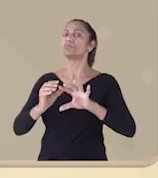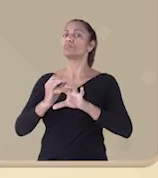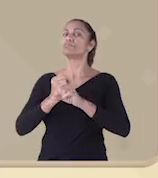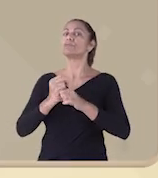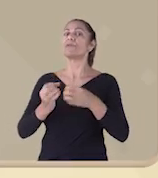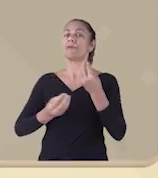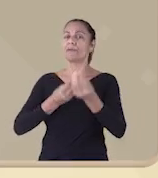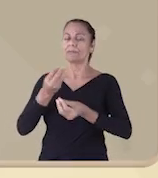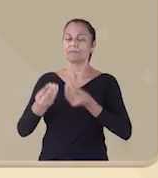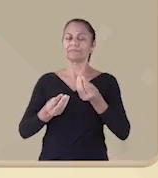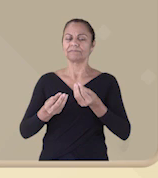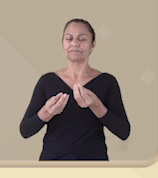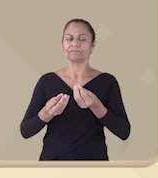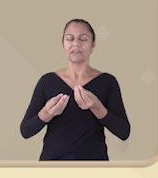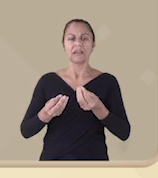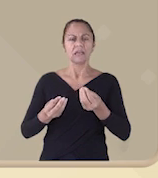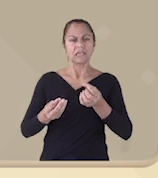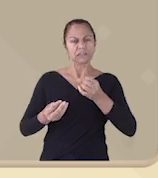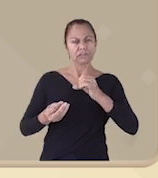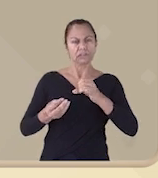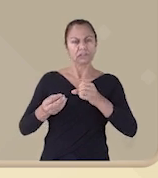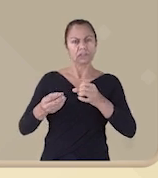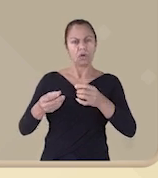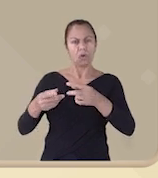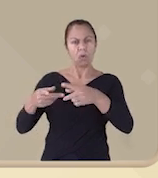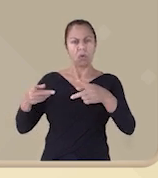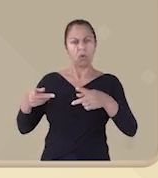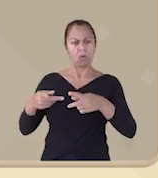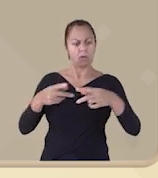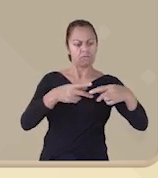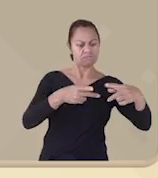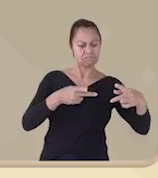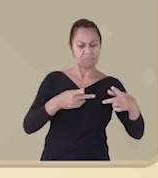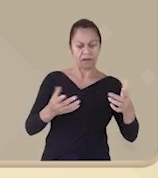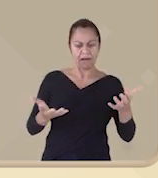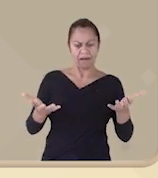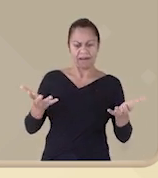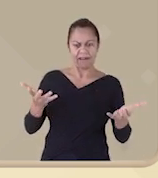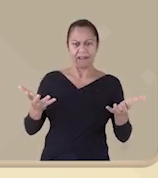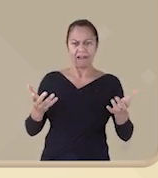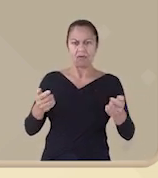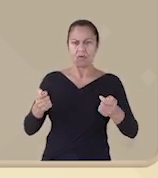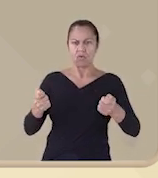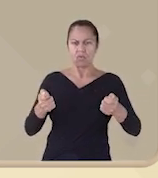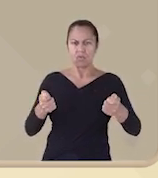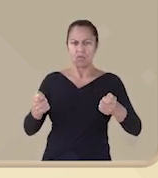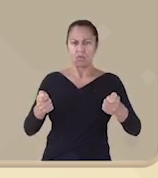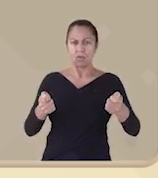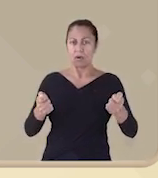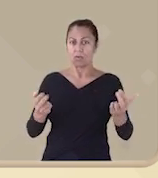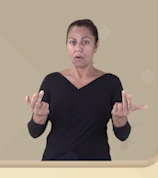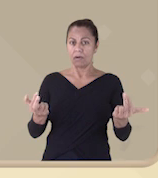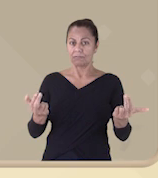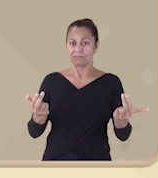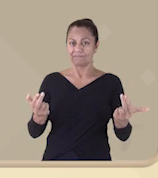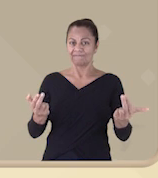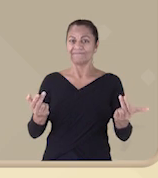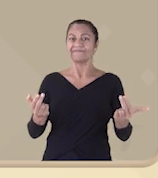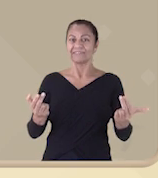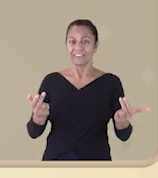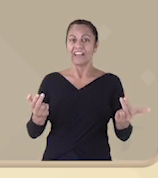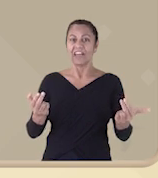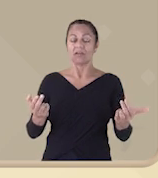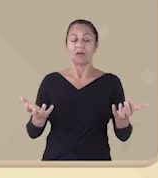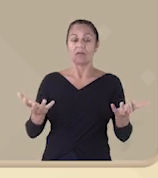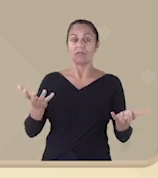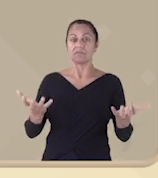Quando os 2 pratos se equilibram, quer dizer que o peso do produto colocado de um lado da balança